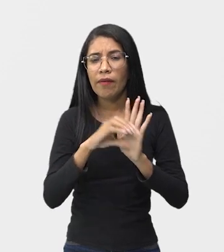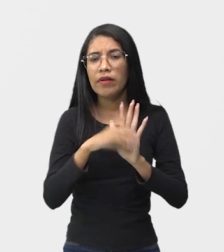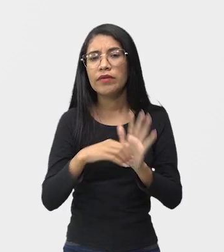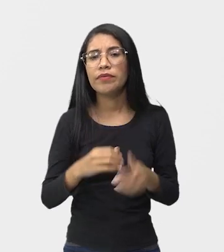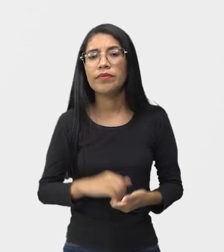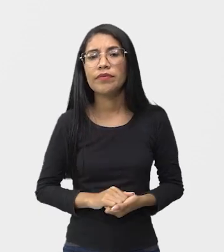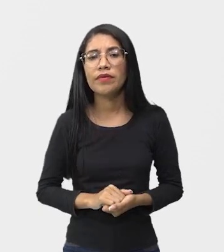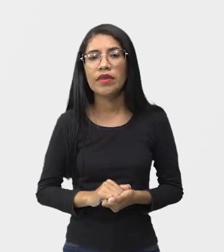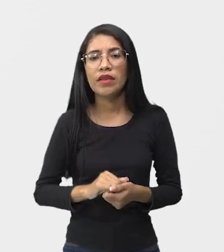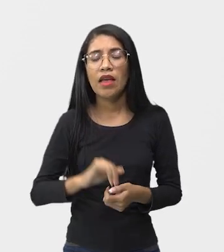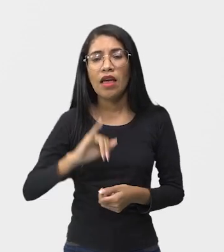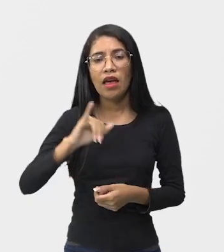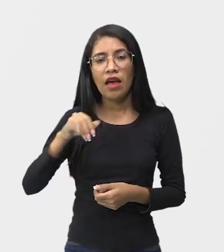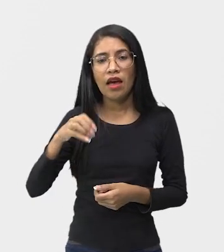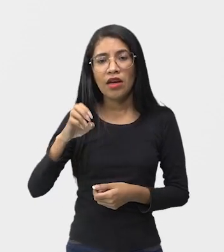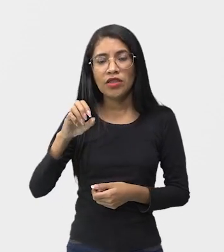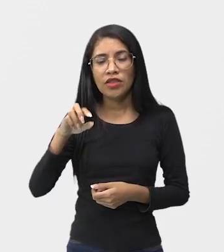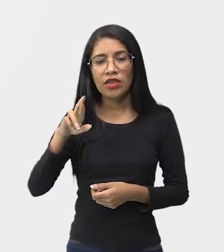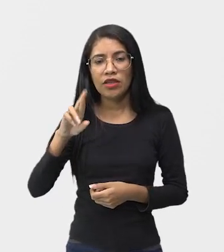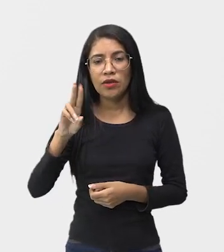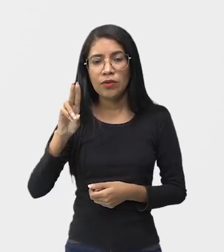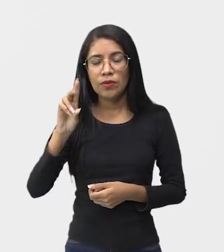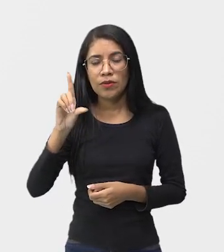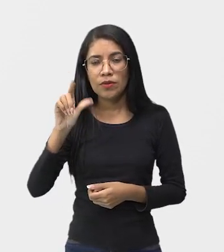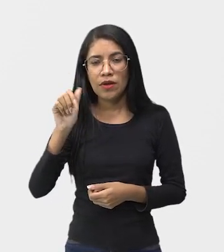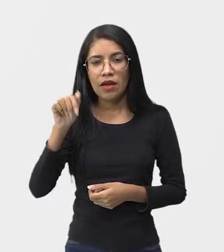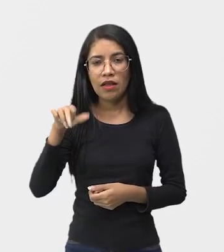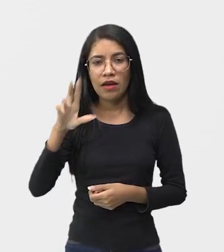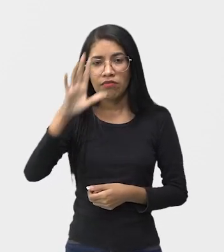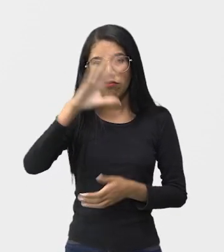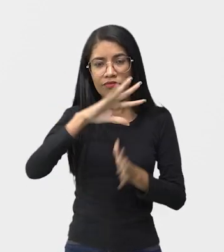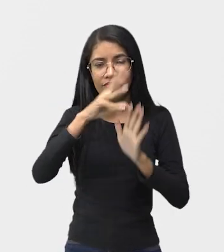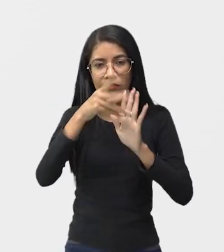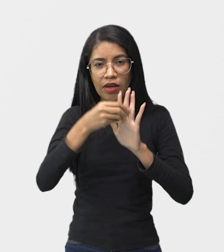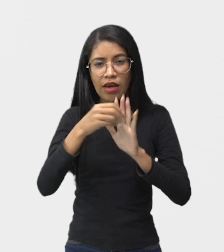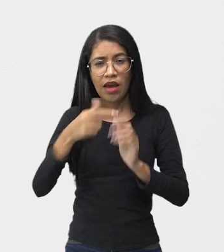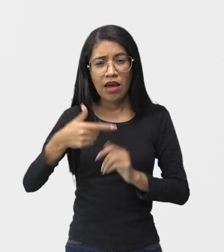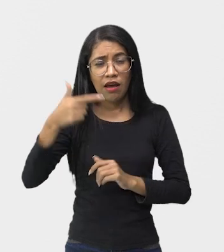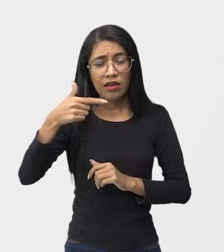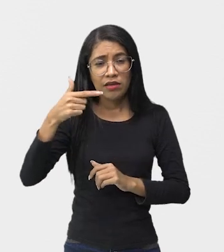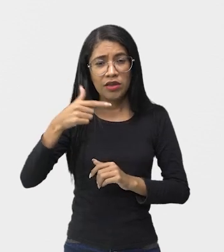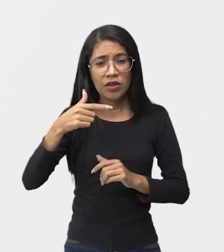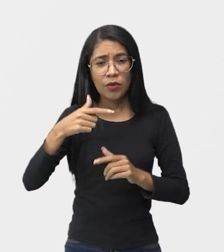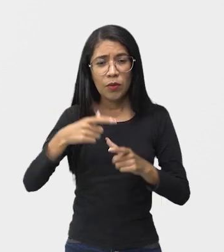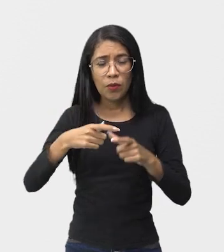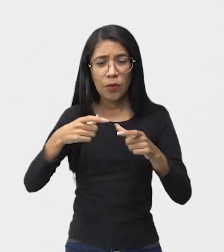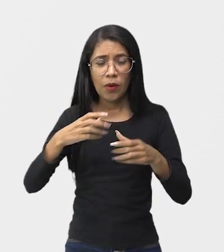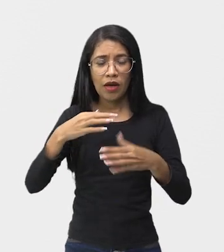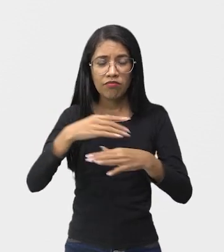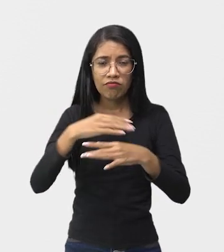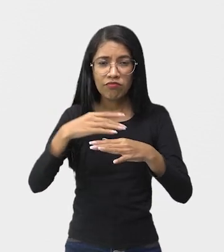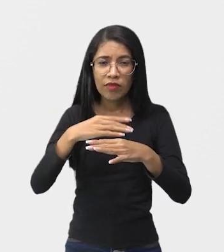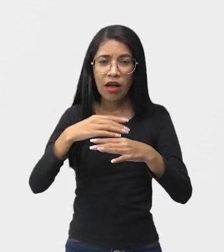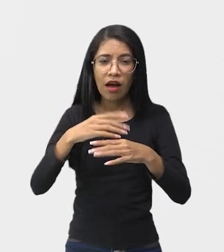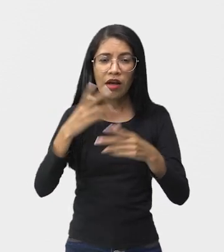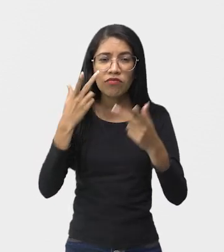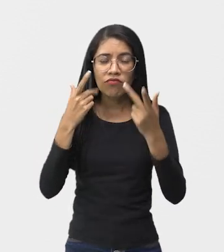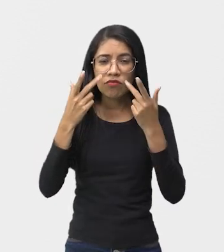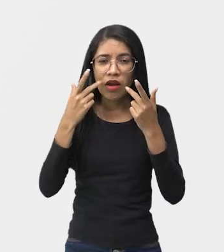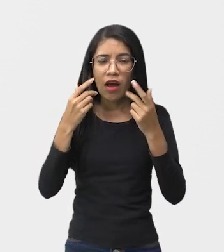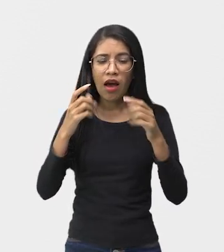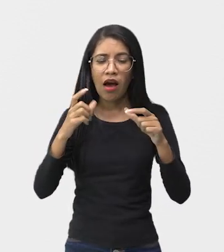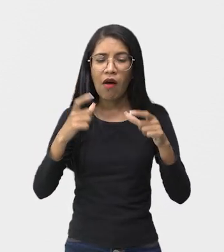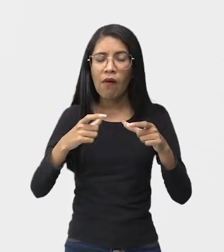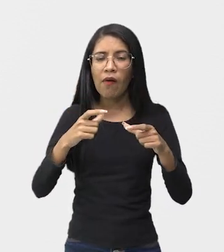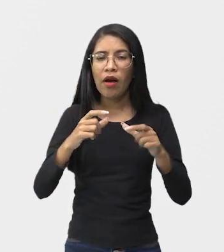conceito. Jerusalém da Amazônia é a segunda maior cidade cenográfica do mundo, onde se encena a